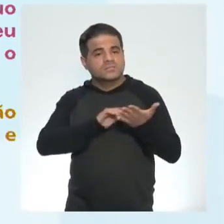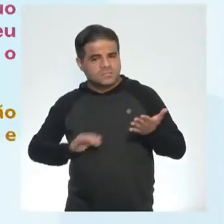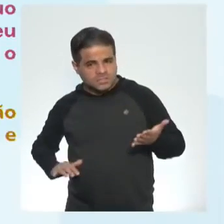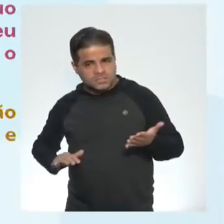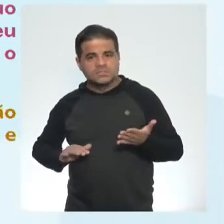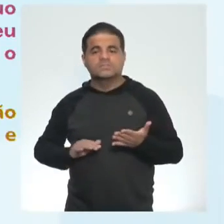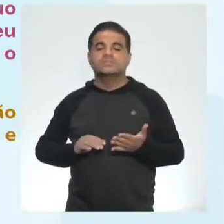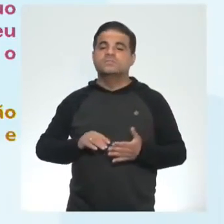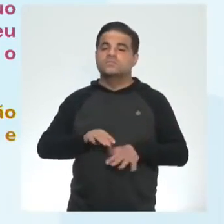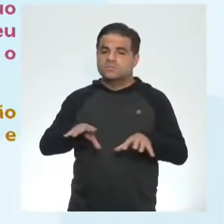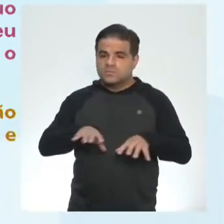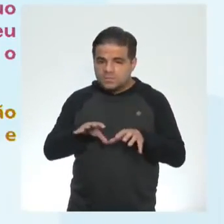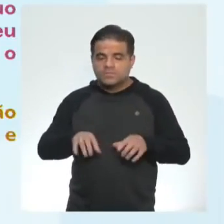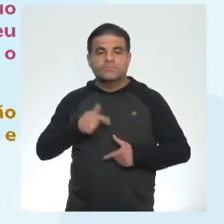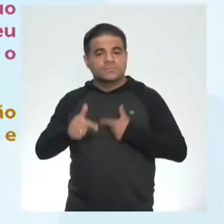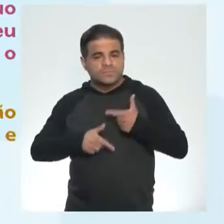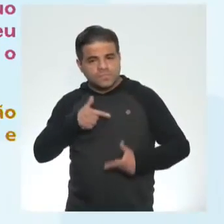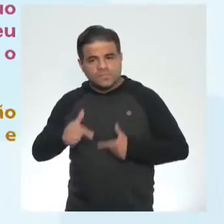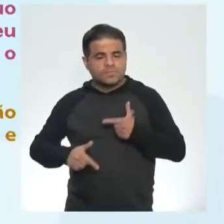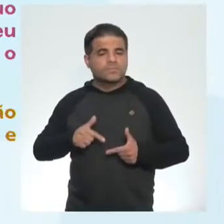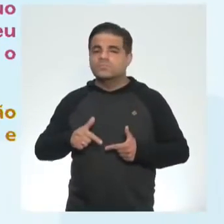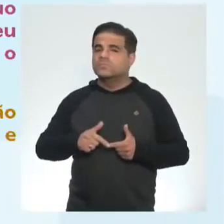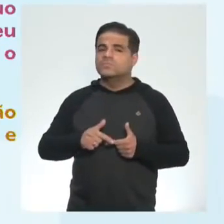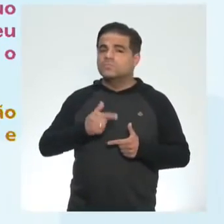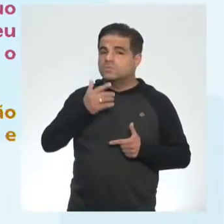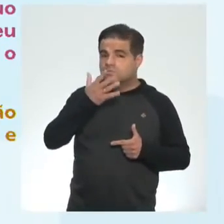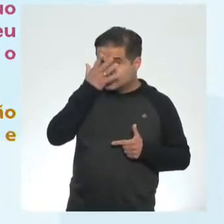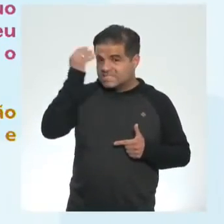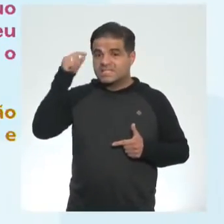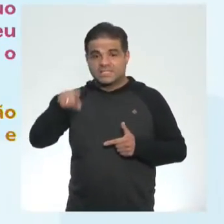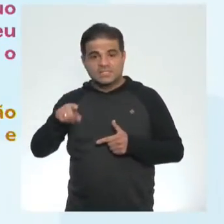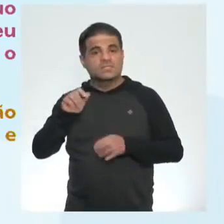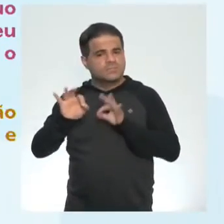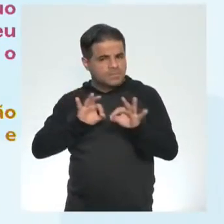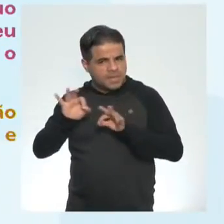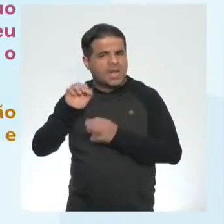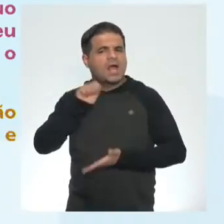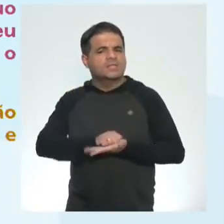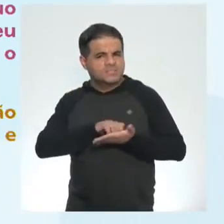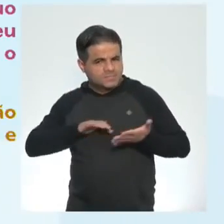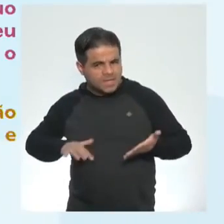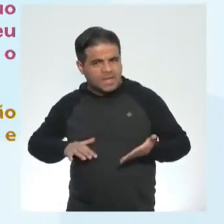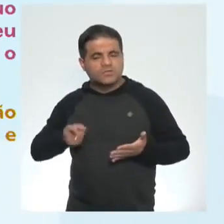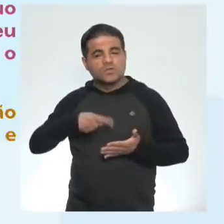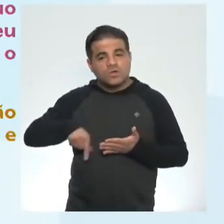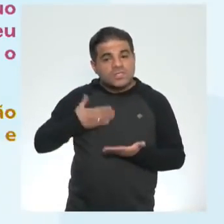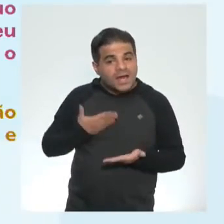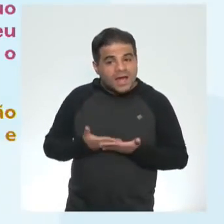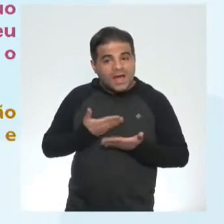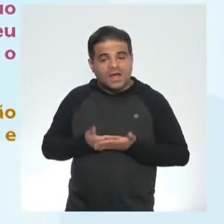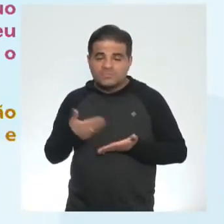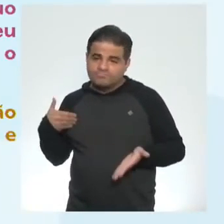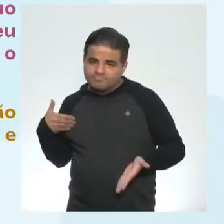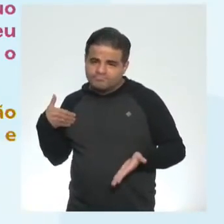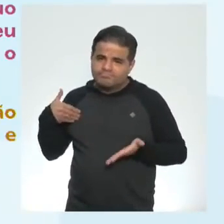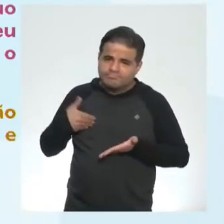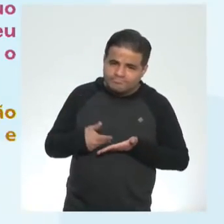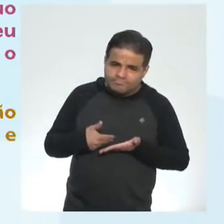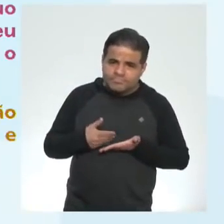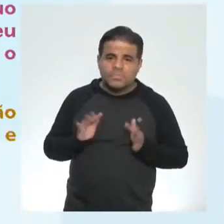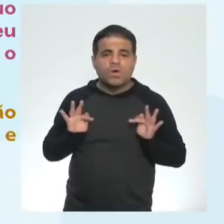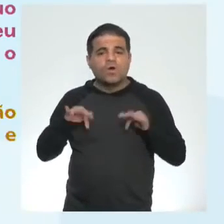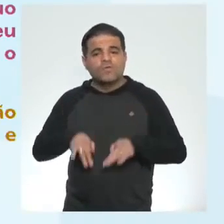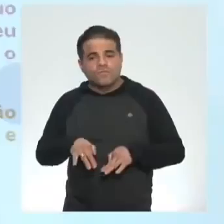atividade para o sistema de tarefas. Não deixe de fazer a atividade e nossa aula já está chegando ao